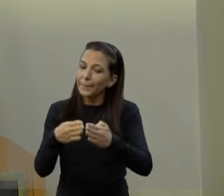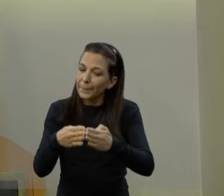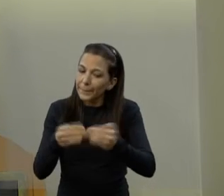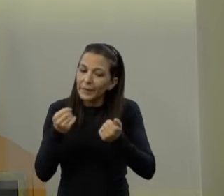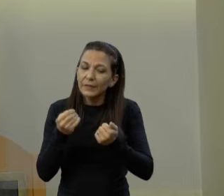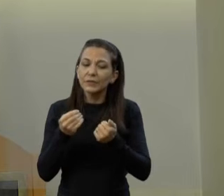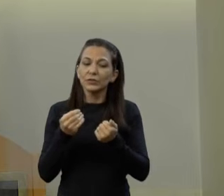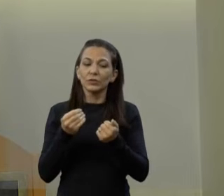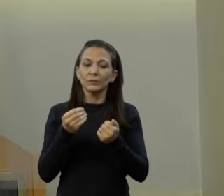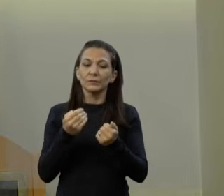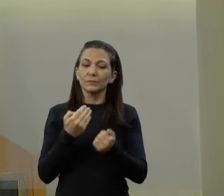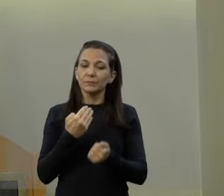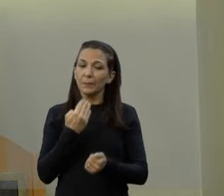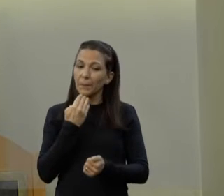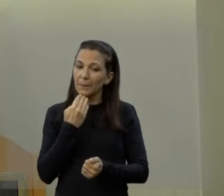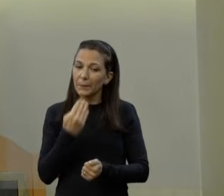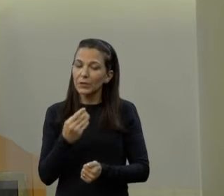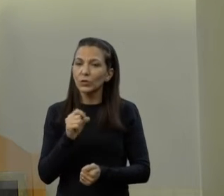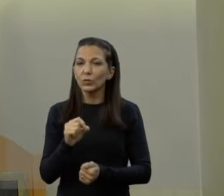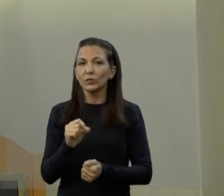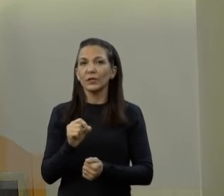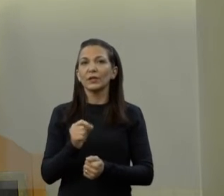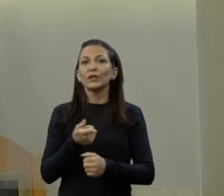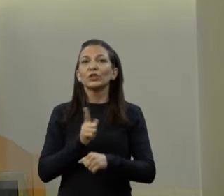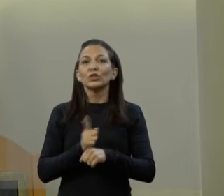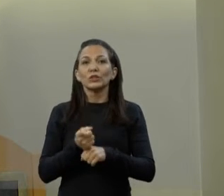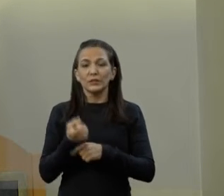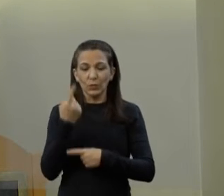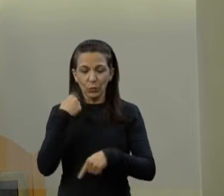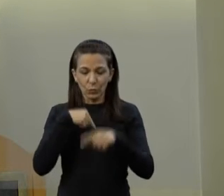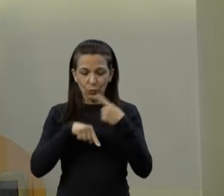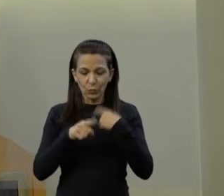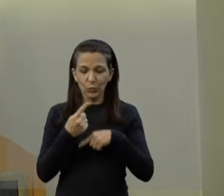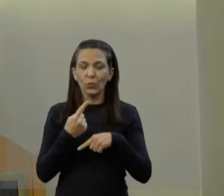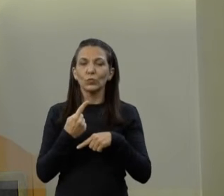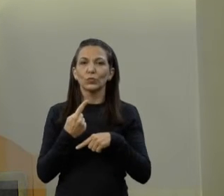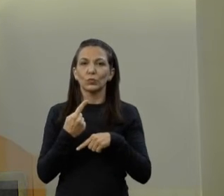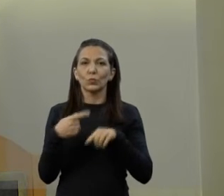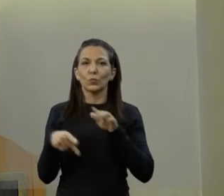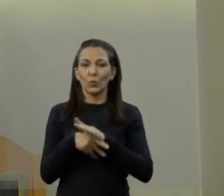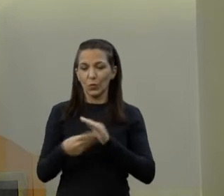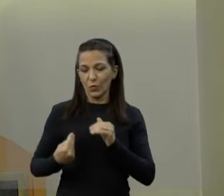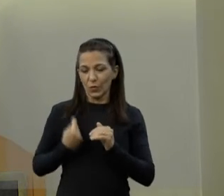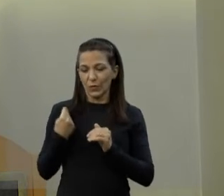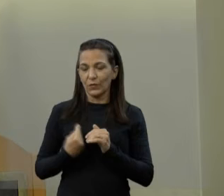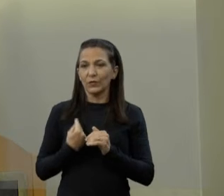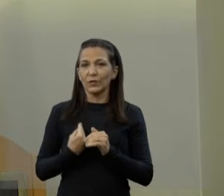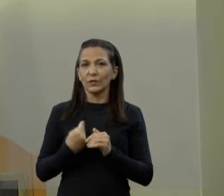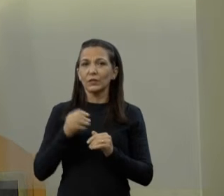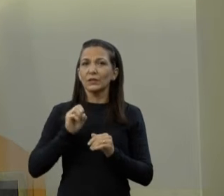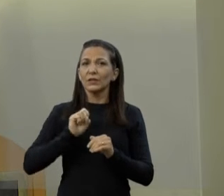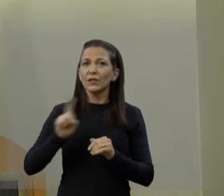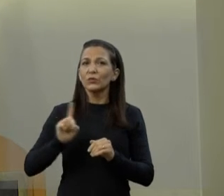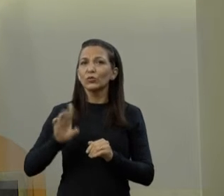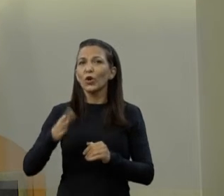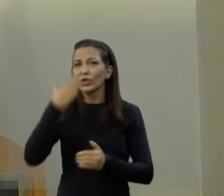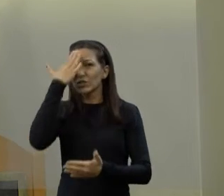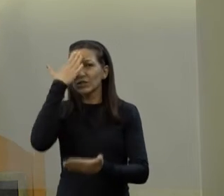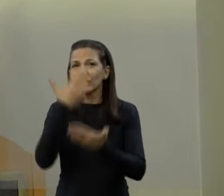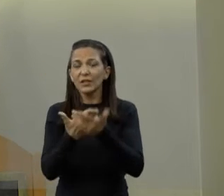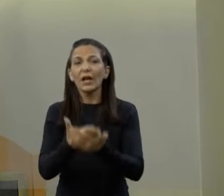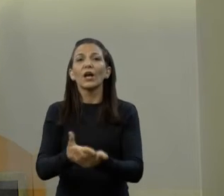é que a gente pudesse ter alto gestão das nossas vidas e que parasse não só de acreditar no governo